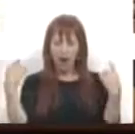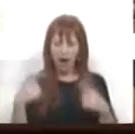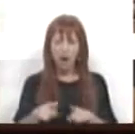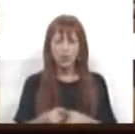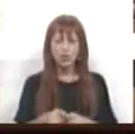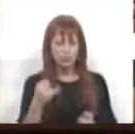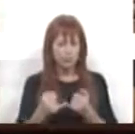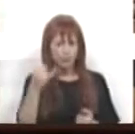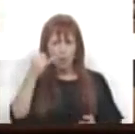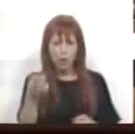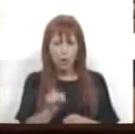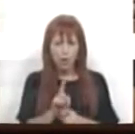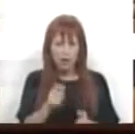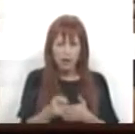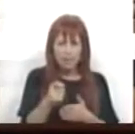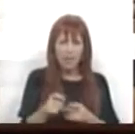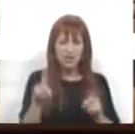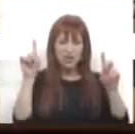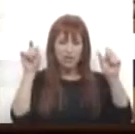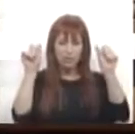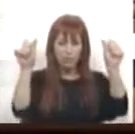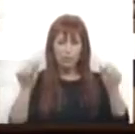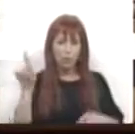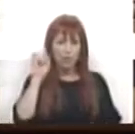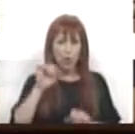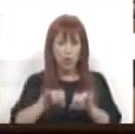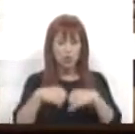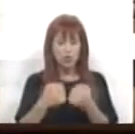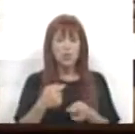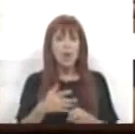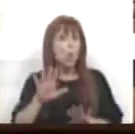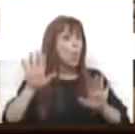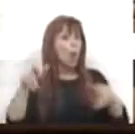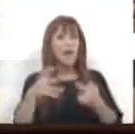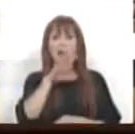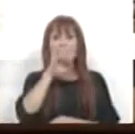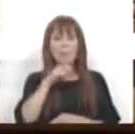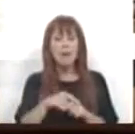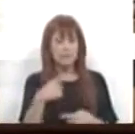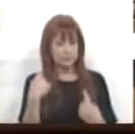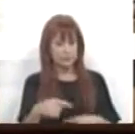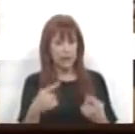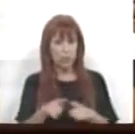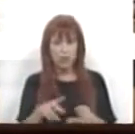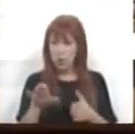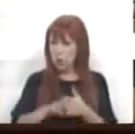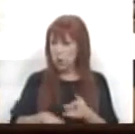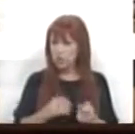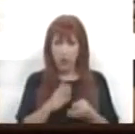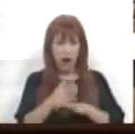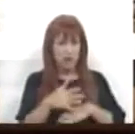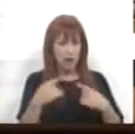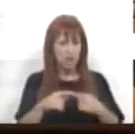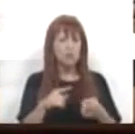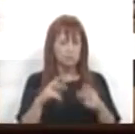um automatismo na atribuição da tarifa social. Qualquer família que passe no crivo das condições de